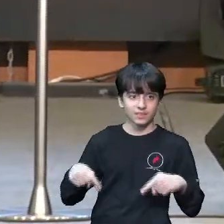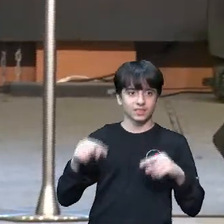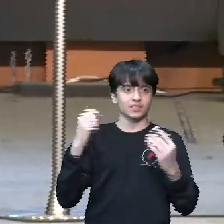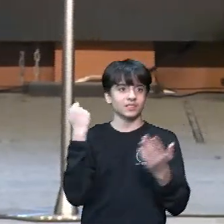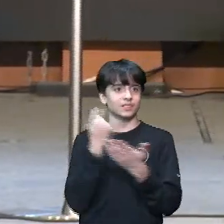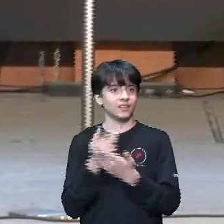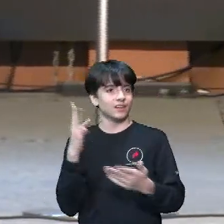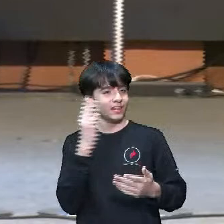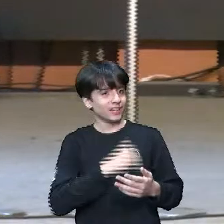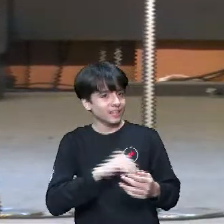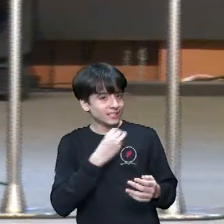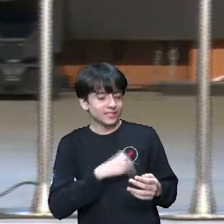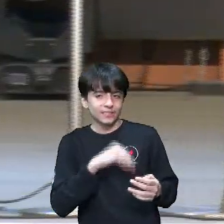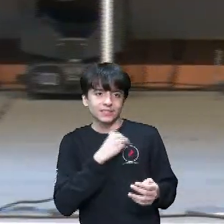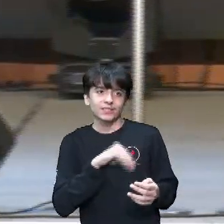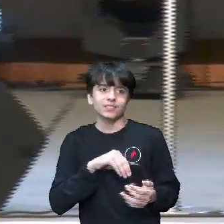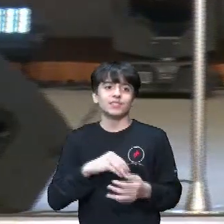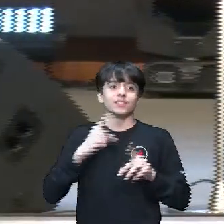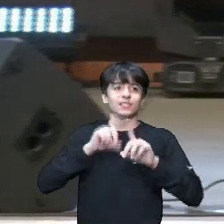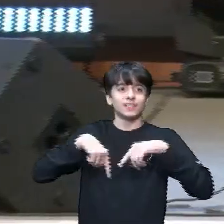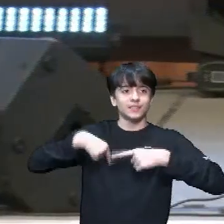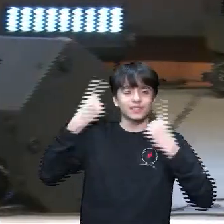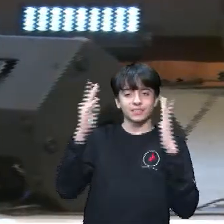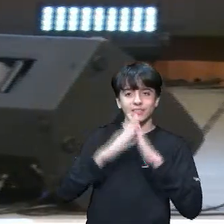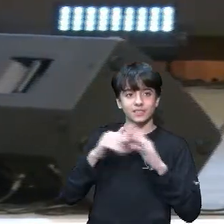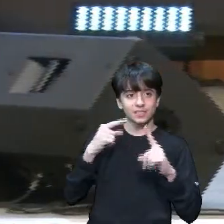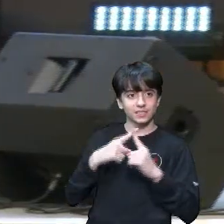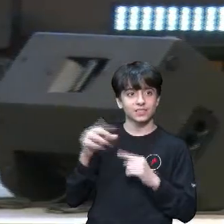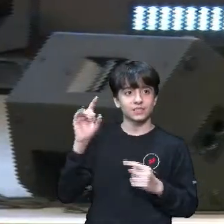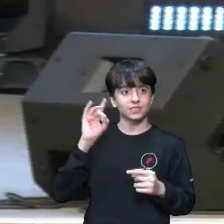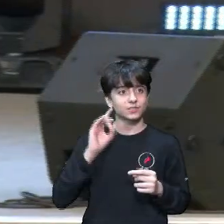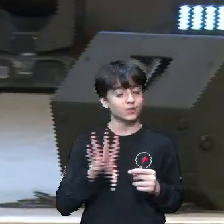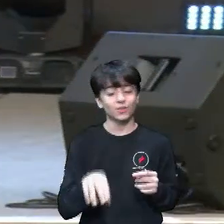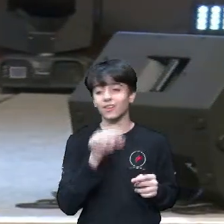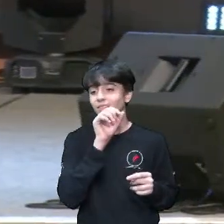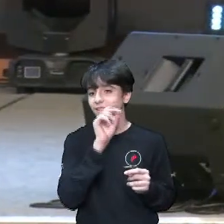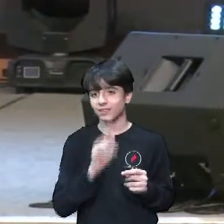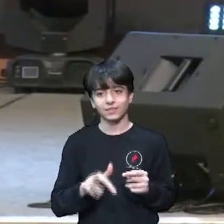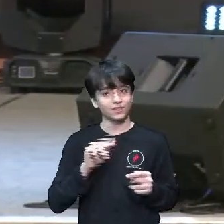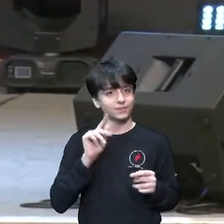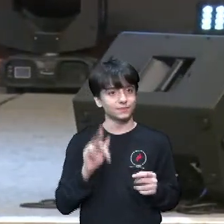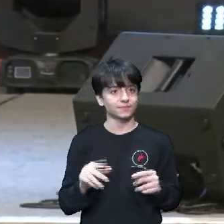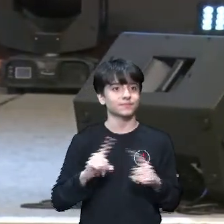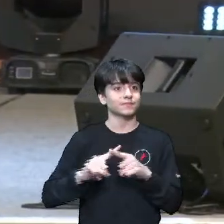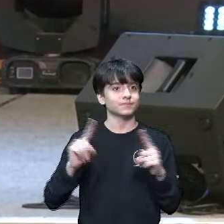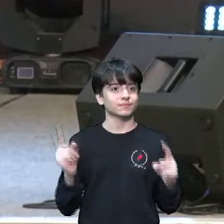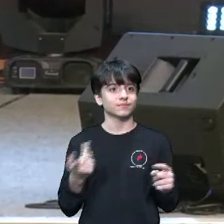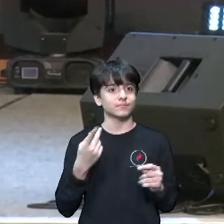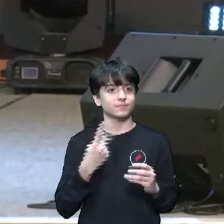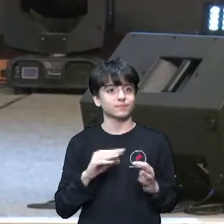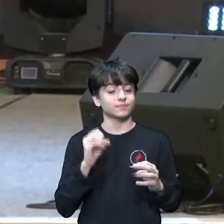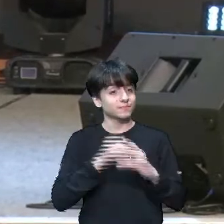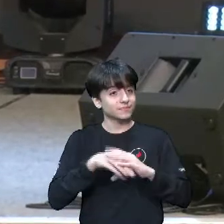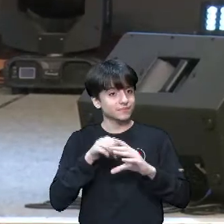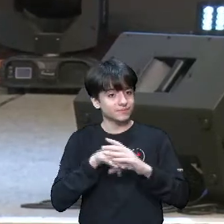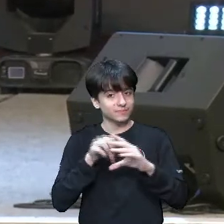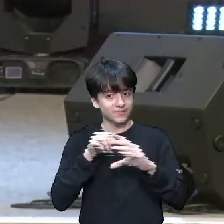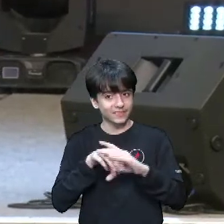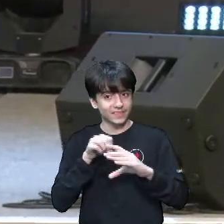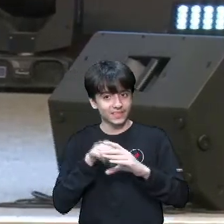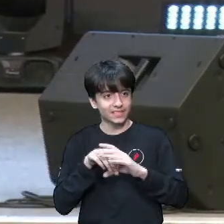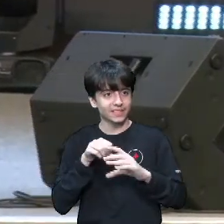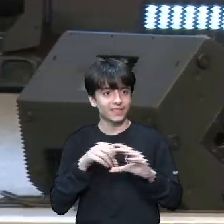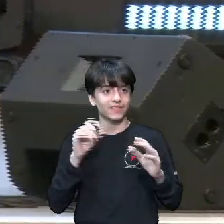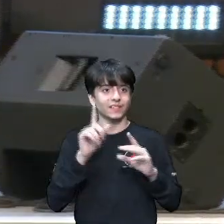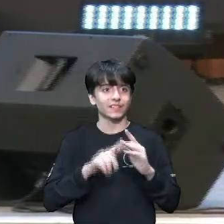salário de obreiros, abrir igrejas e tal. Então, ela tem uma abrangência, ela vai cumprir esse papel, mas ela vai